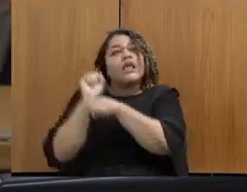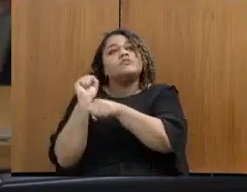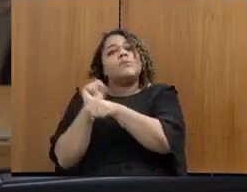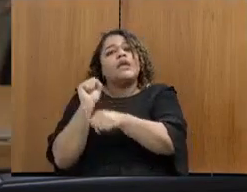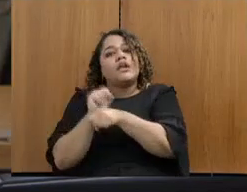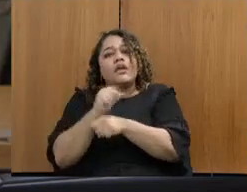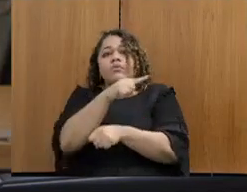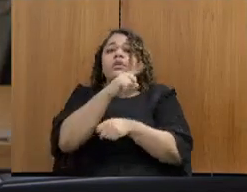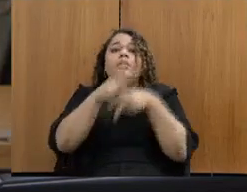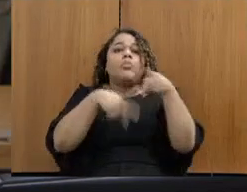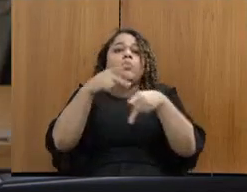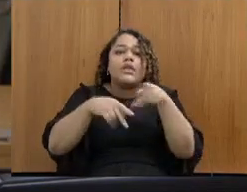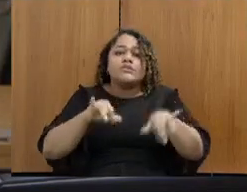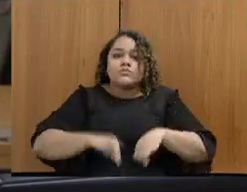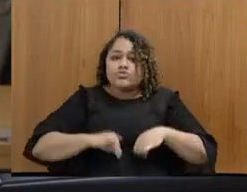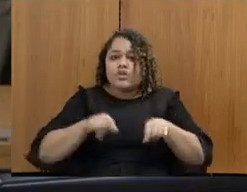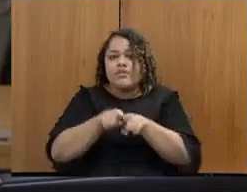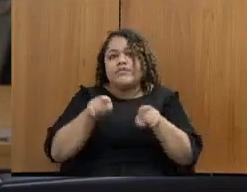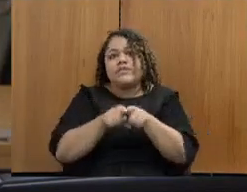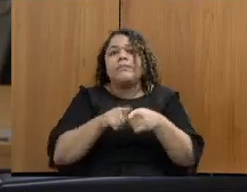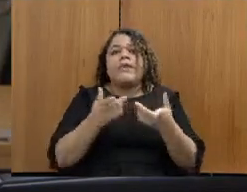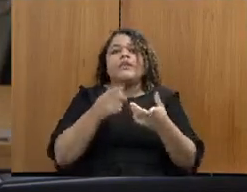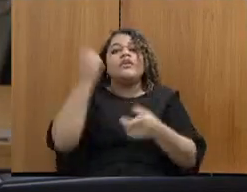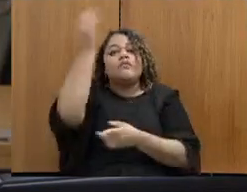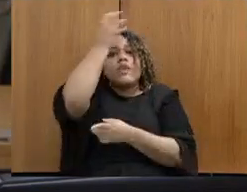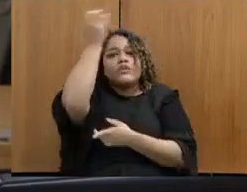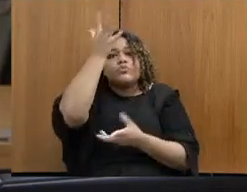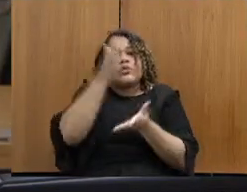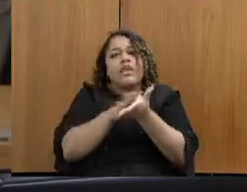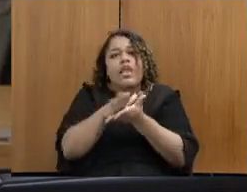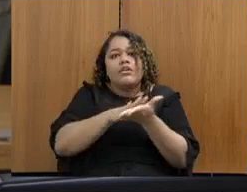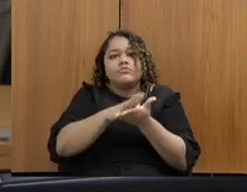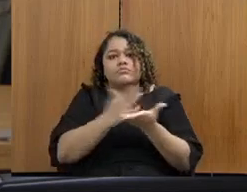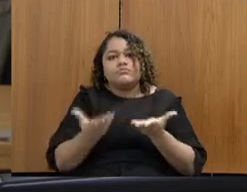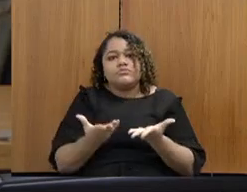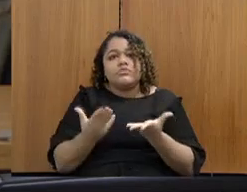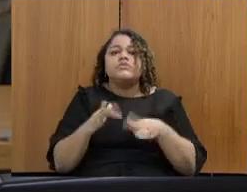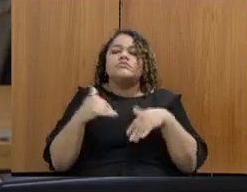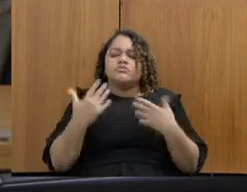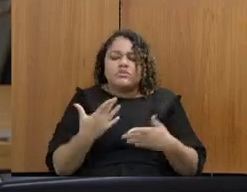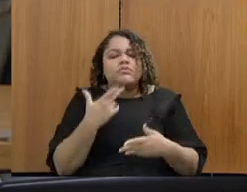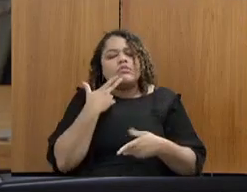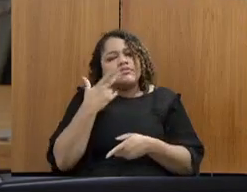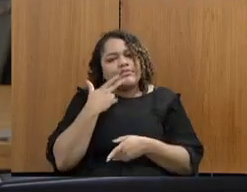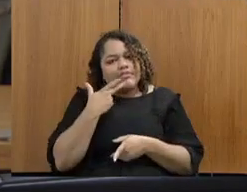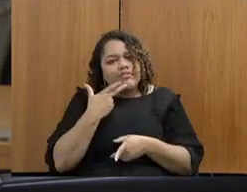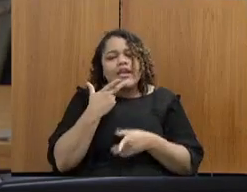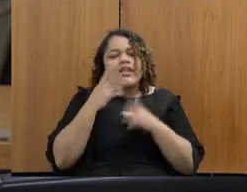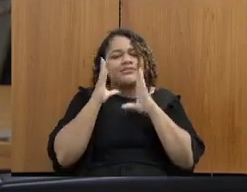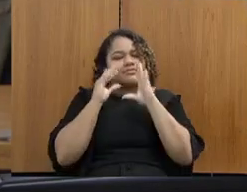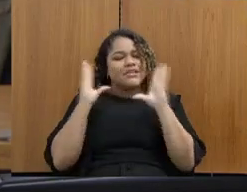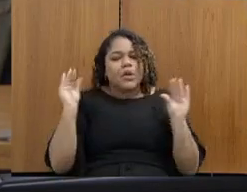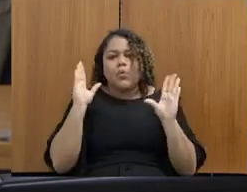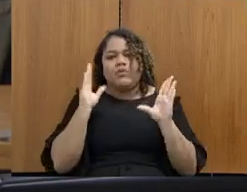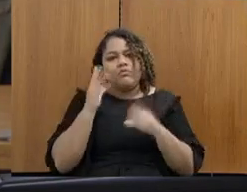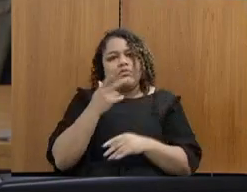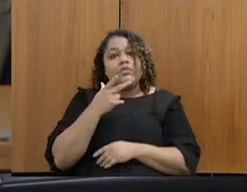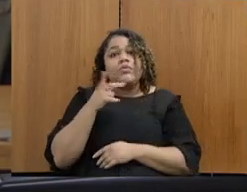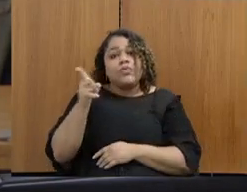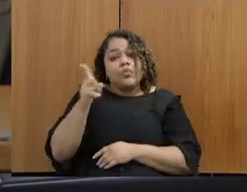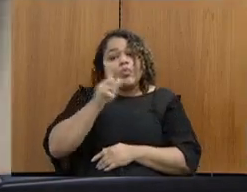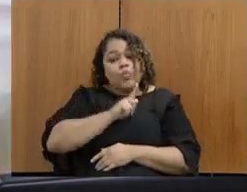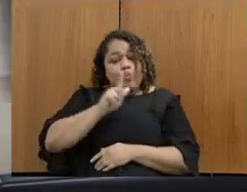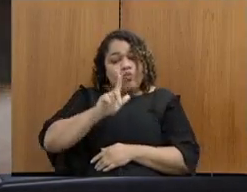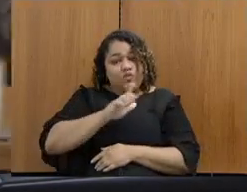Então queria dizer isso com muita tranquilidade com muita seriedade O governo precisa